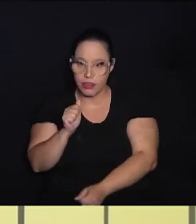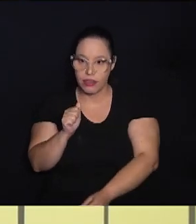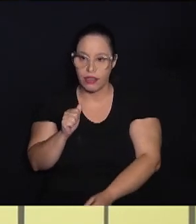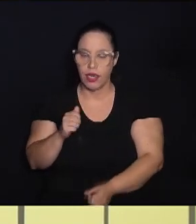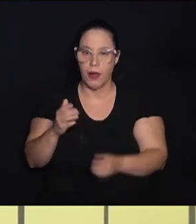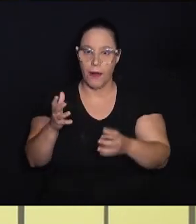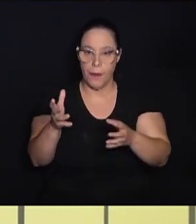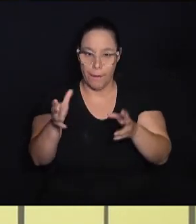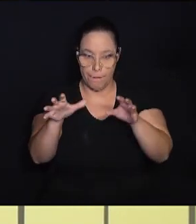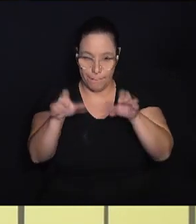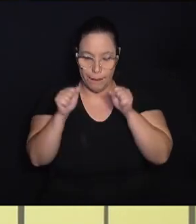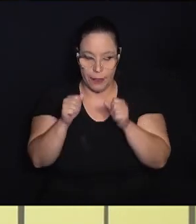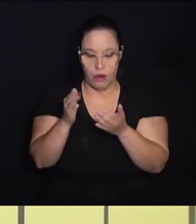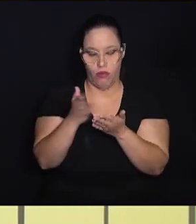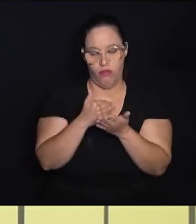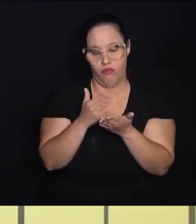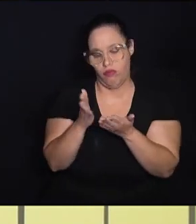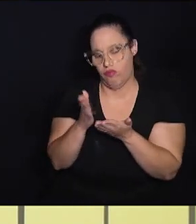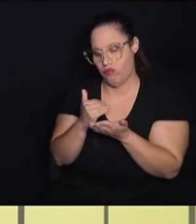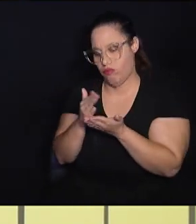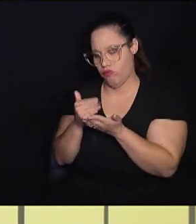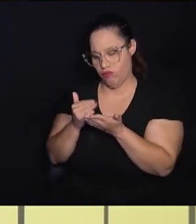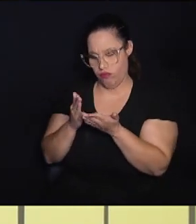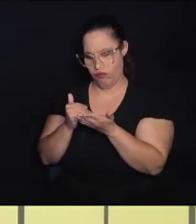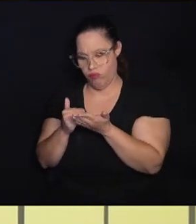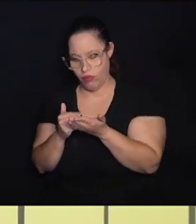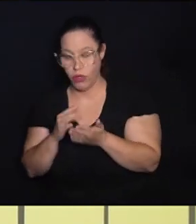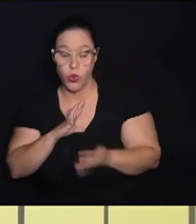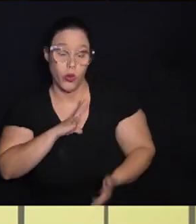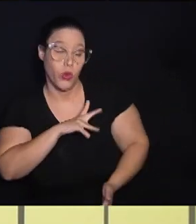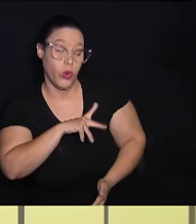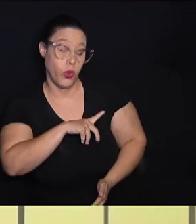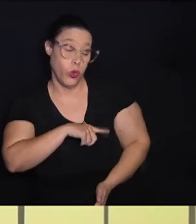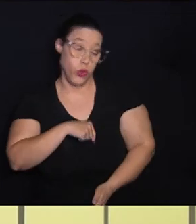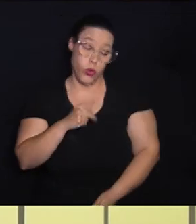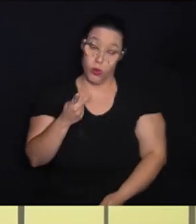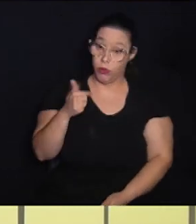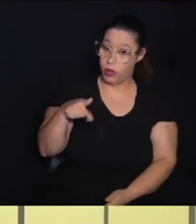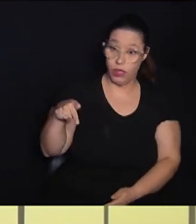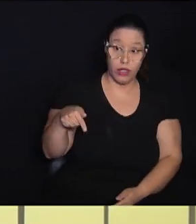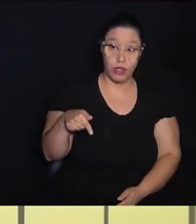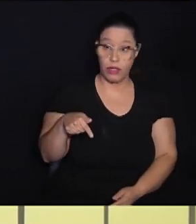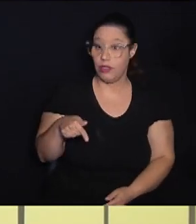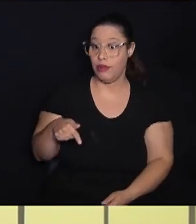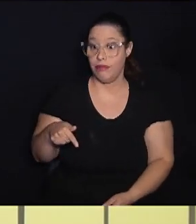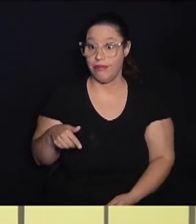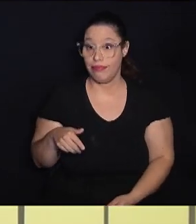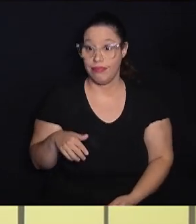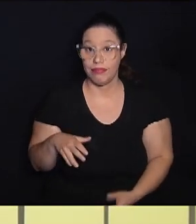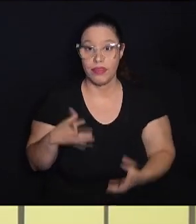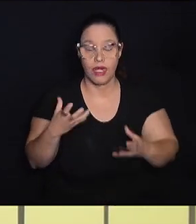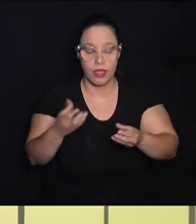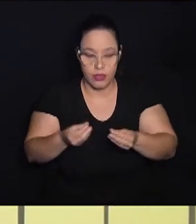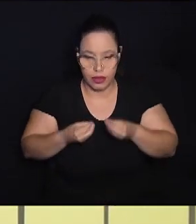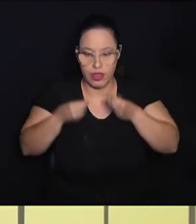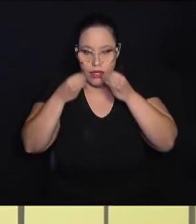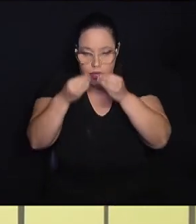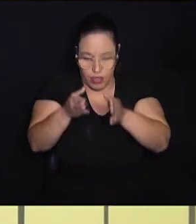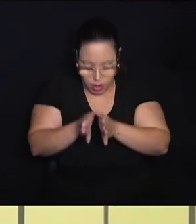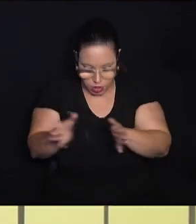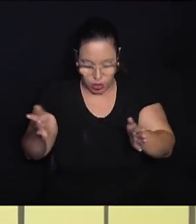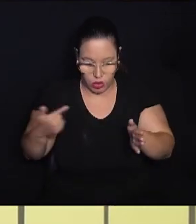ler quem sabe virar um apaixonado aí que nem a gente pela linguagem dos quadrinhos Mas é isso a gente quer dar acesso às